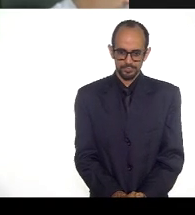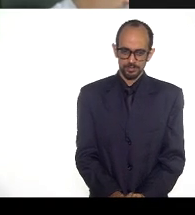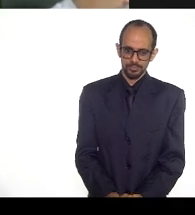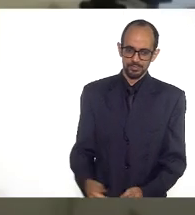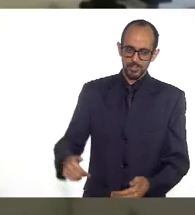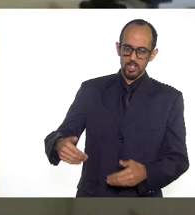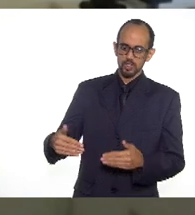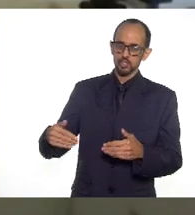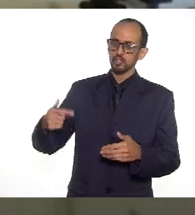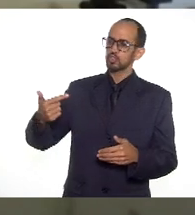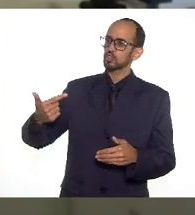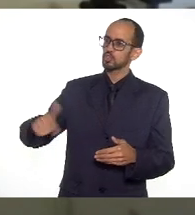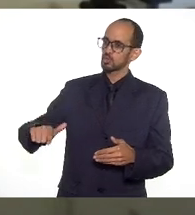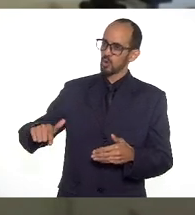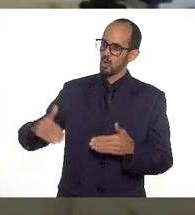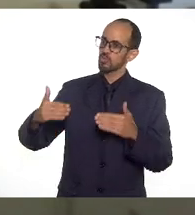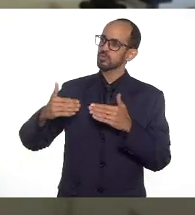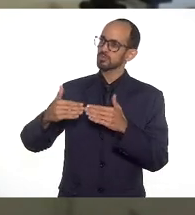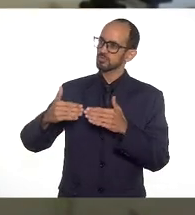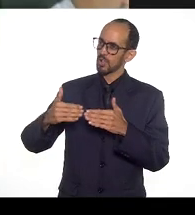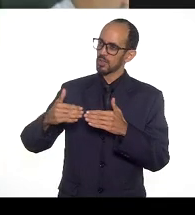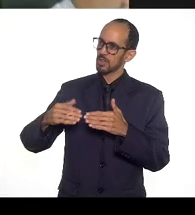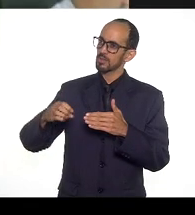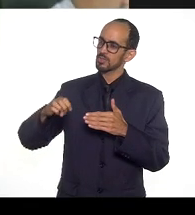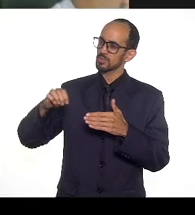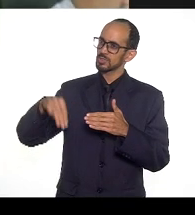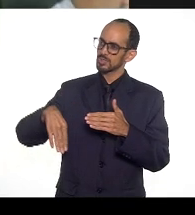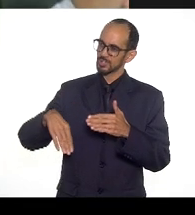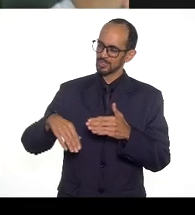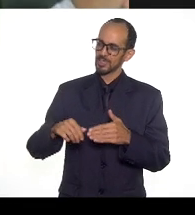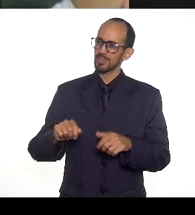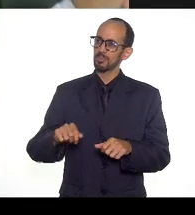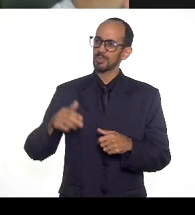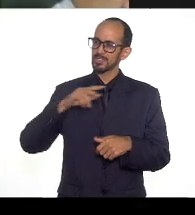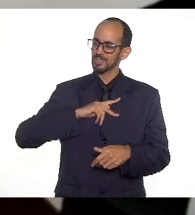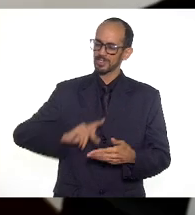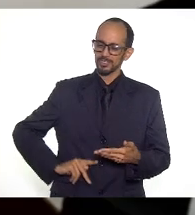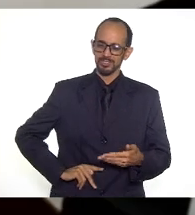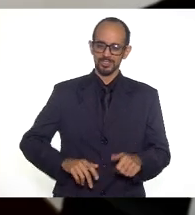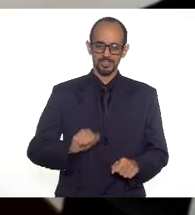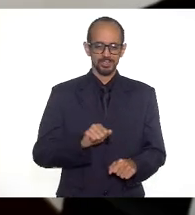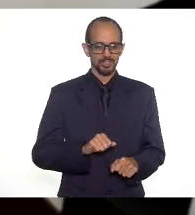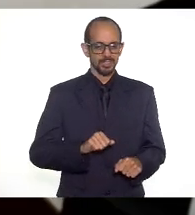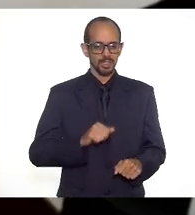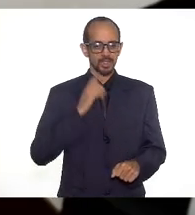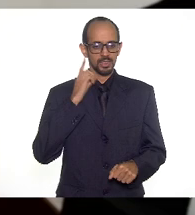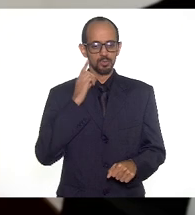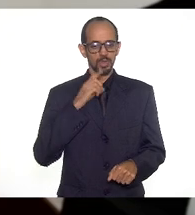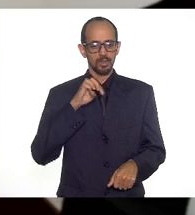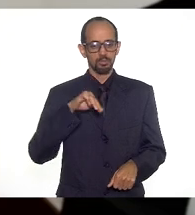Reafirmo meu voto sim, presidente. Obrigado. Deputado Marcelo Cabeleireiro.